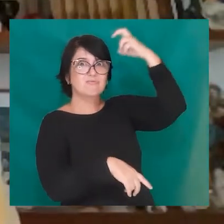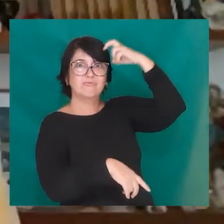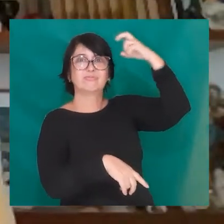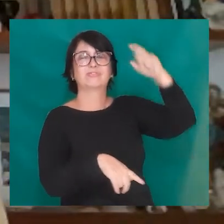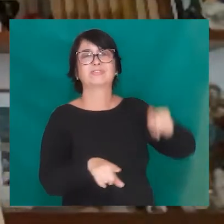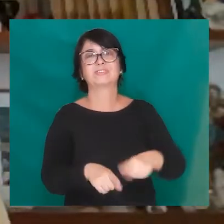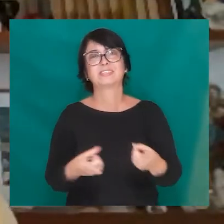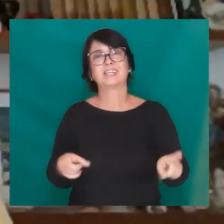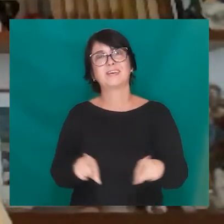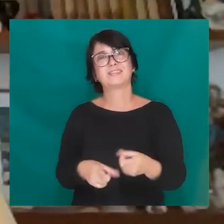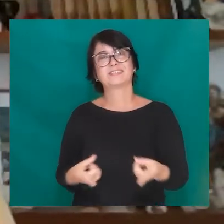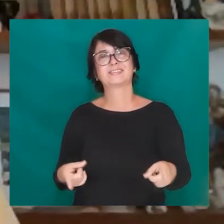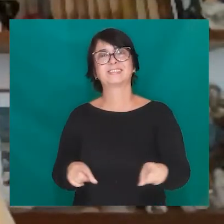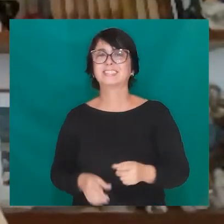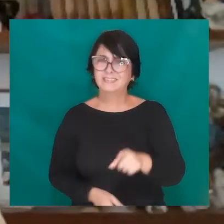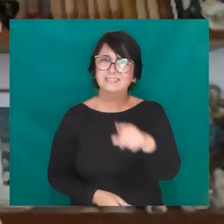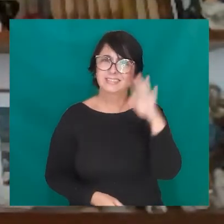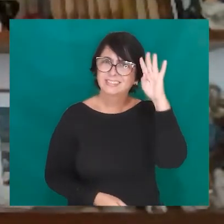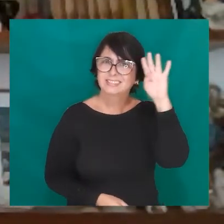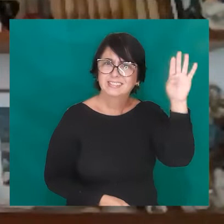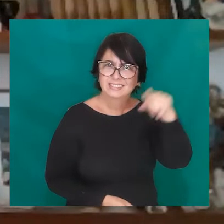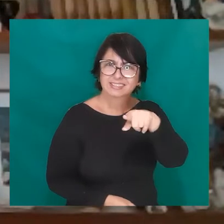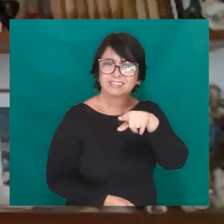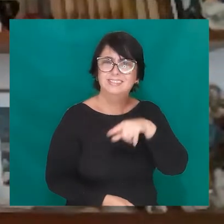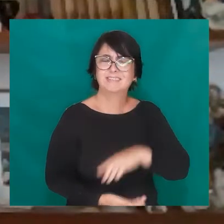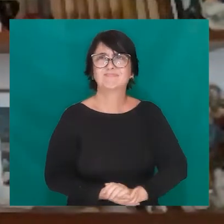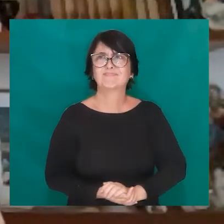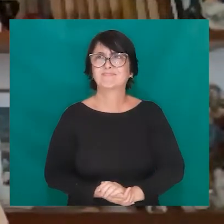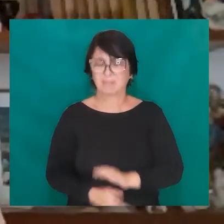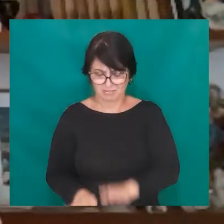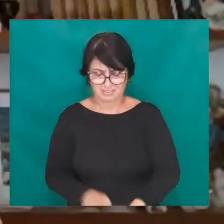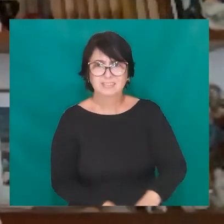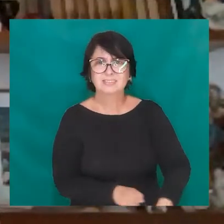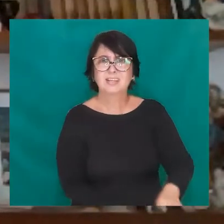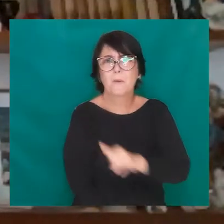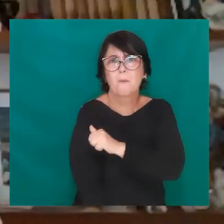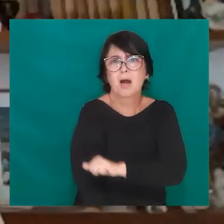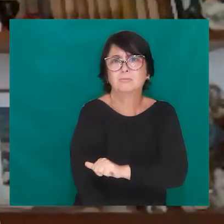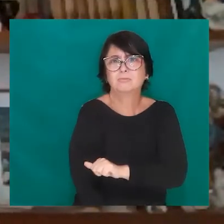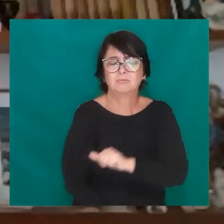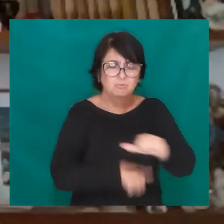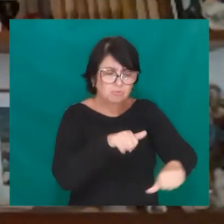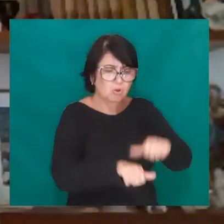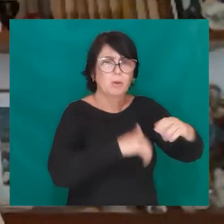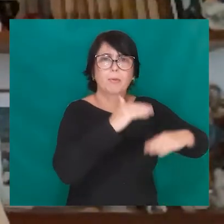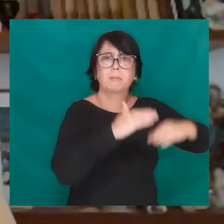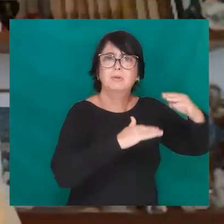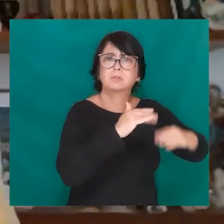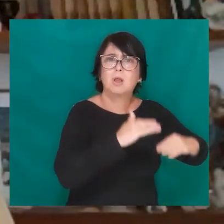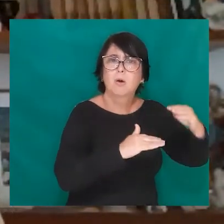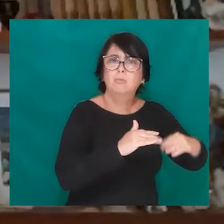né? Então, imagino que vocês mesmo, que quando um desses alunos não se torne um profissional,